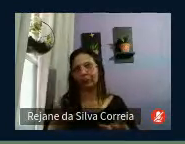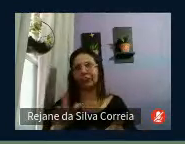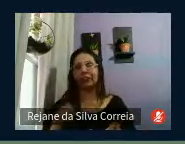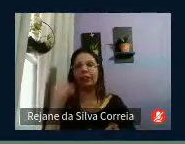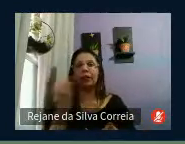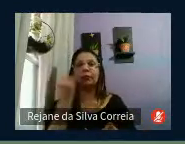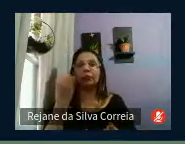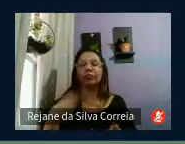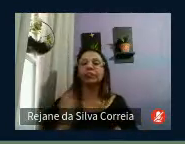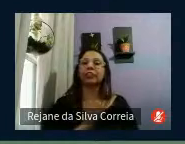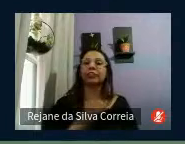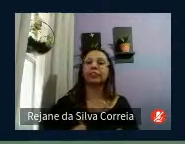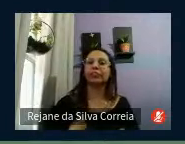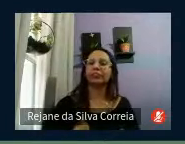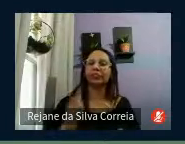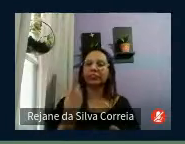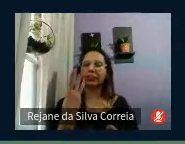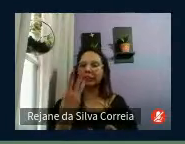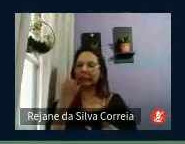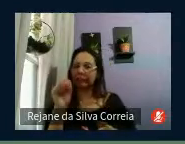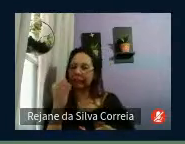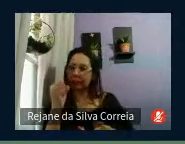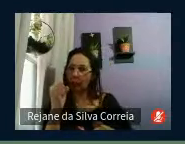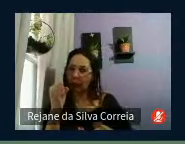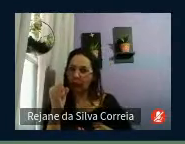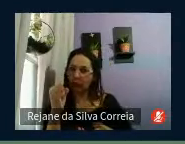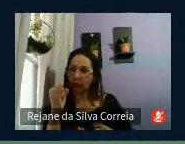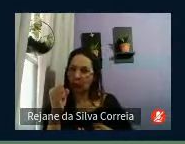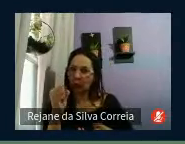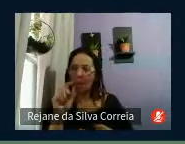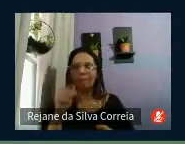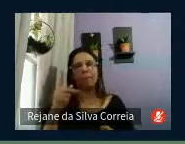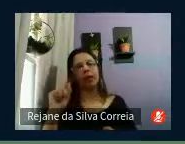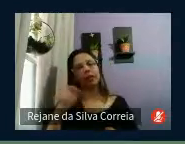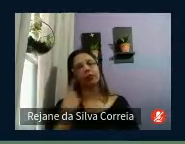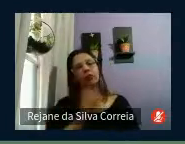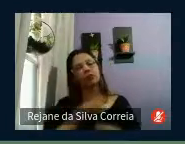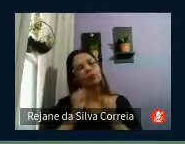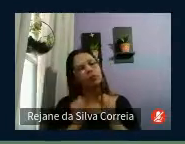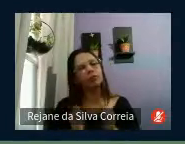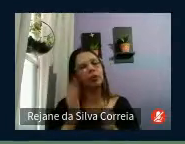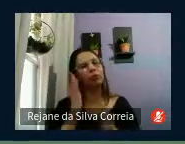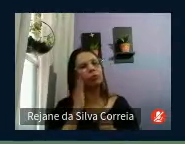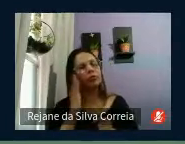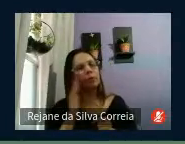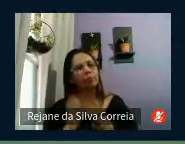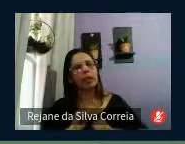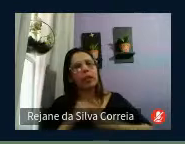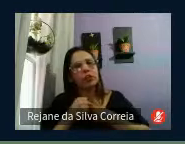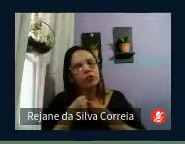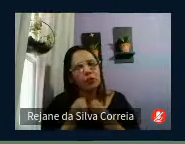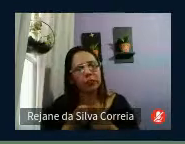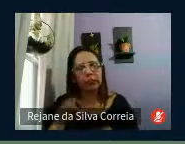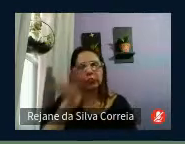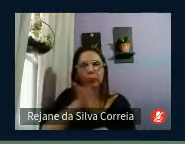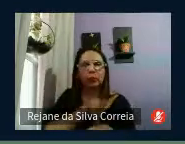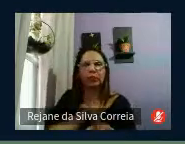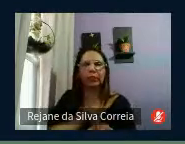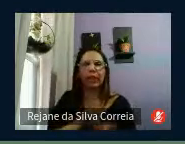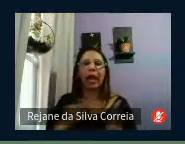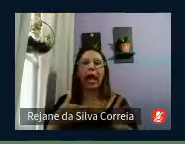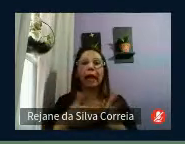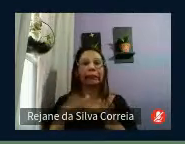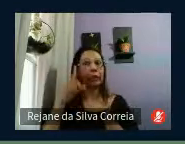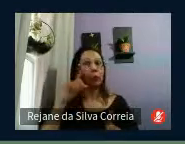anos até que tudo começou a se reconhecer, se fortalecer, se consolidar até os dias atuais,